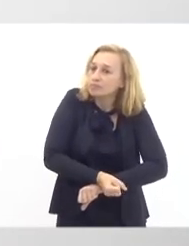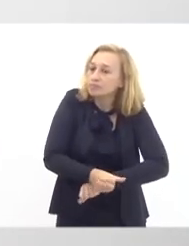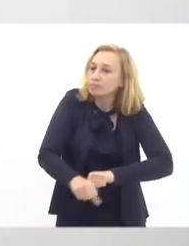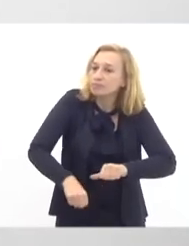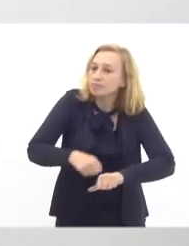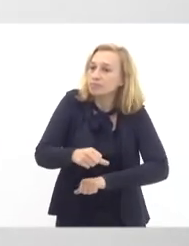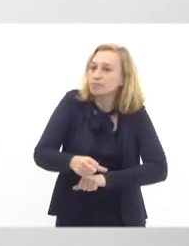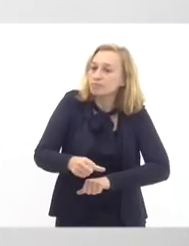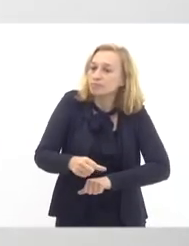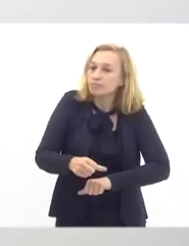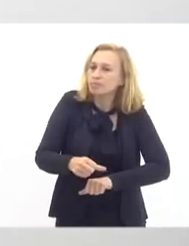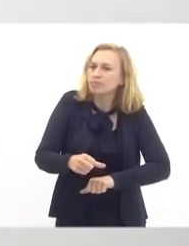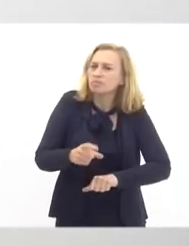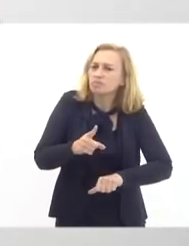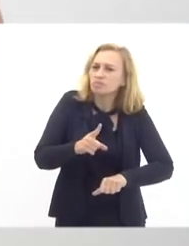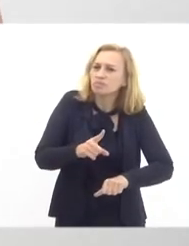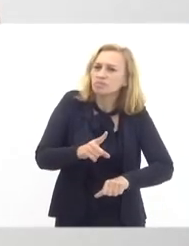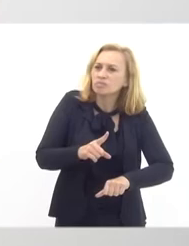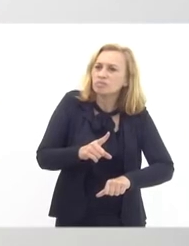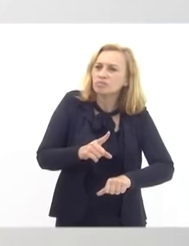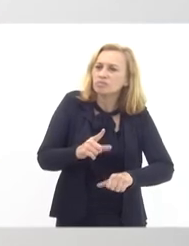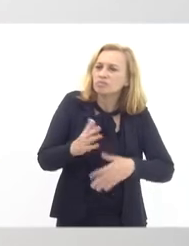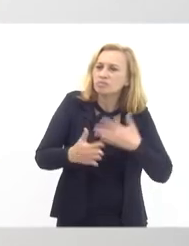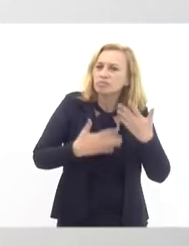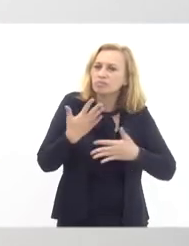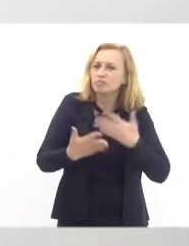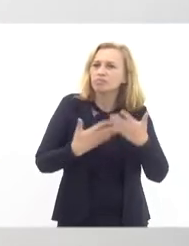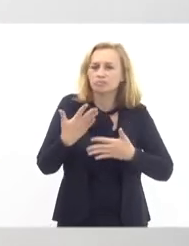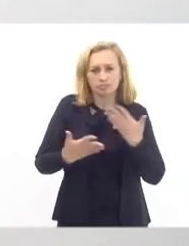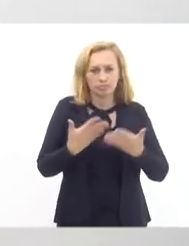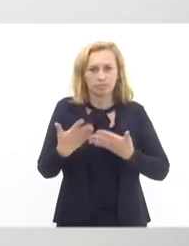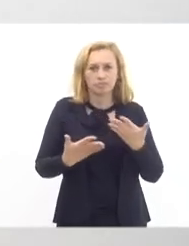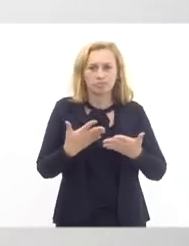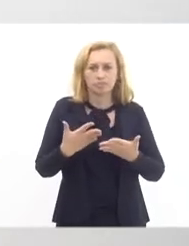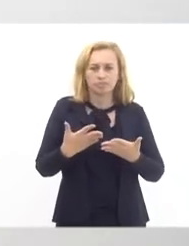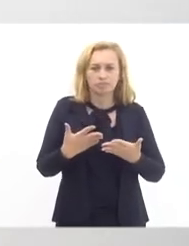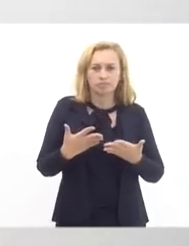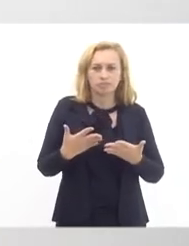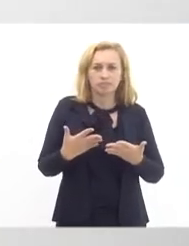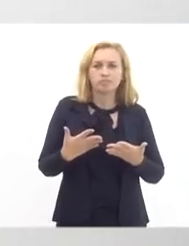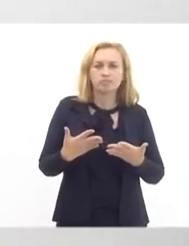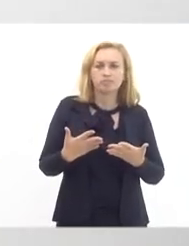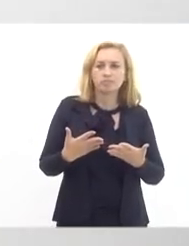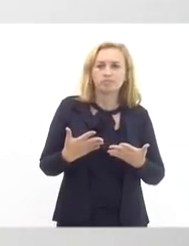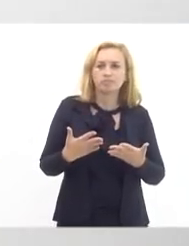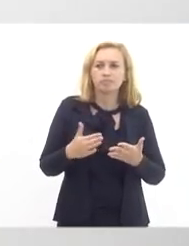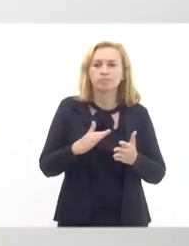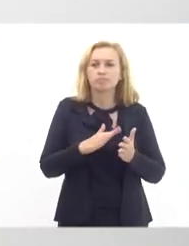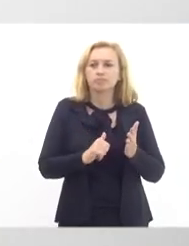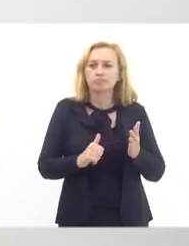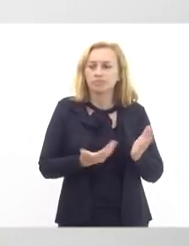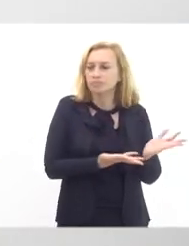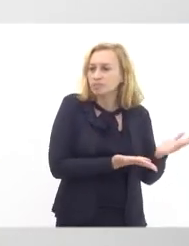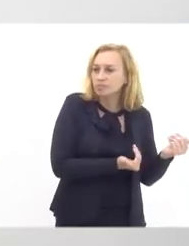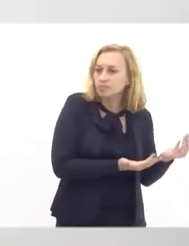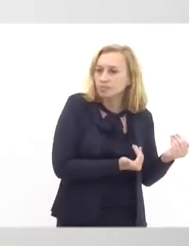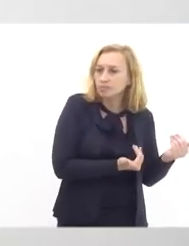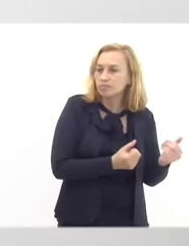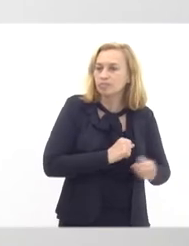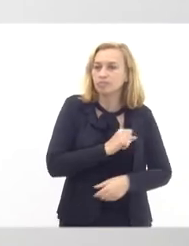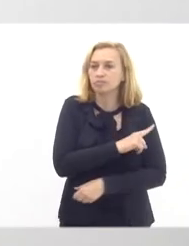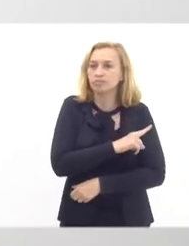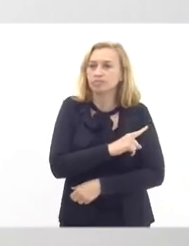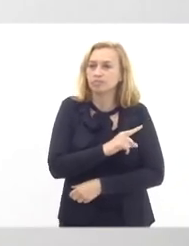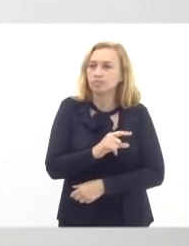né, onde se derramou tanto sangue, tanta dor, e reverter isso em alegrias, né, em tirar os nossos jovens gonçalenses